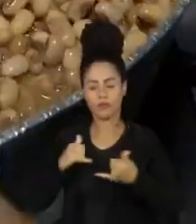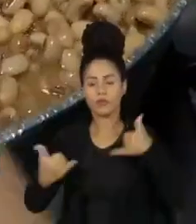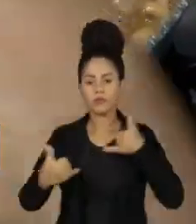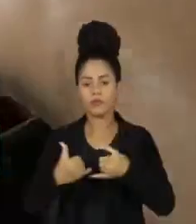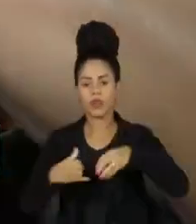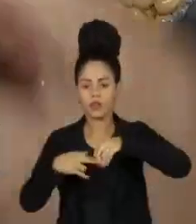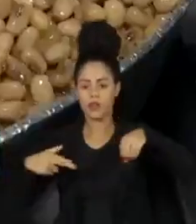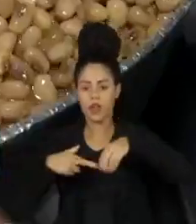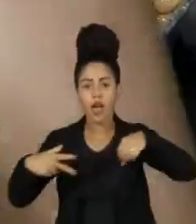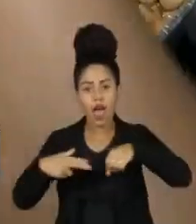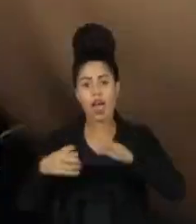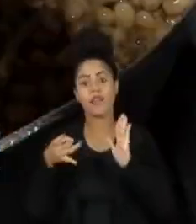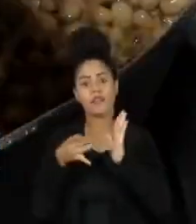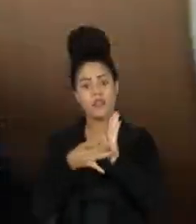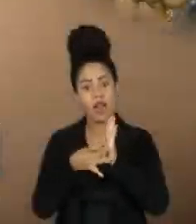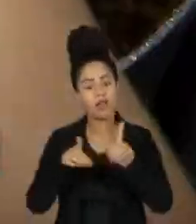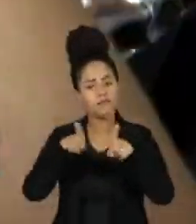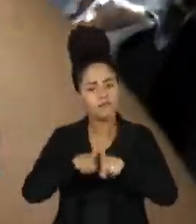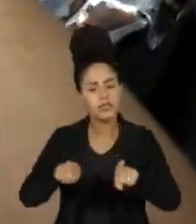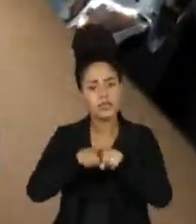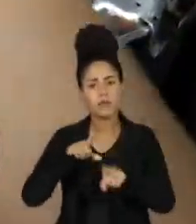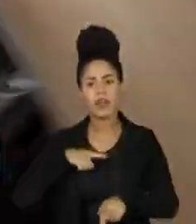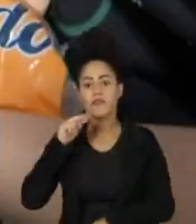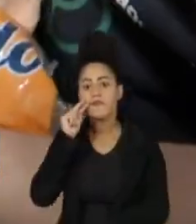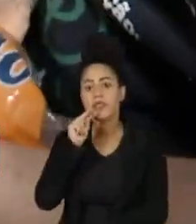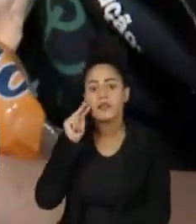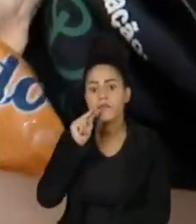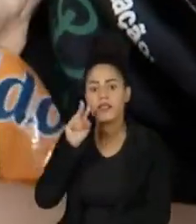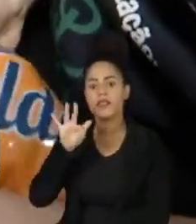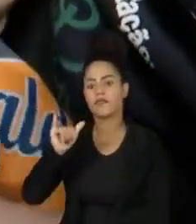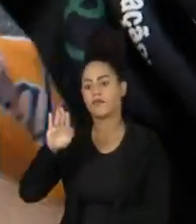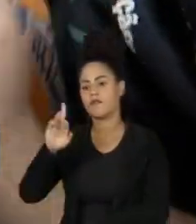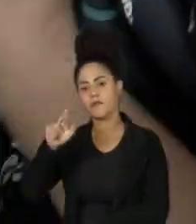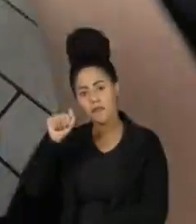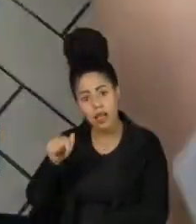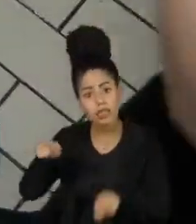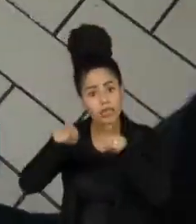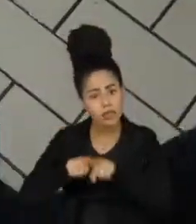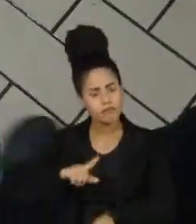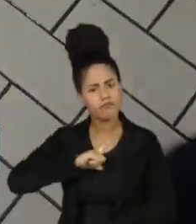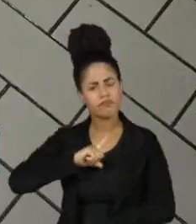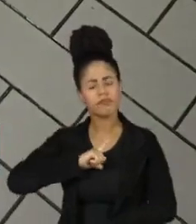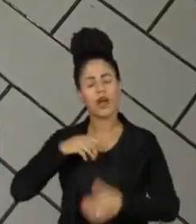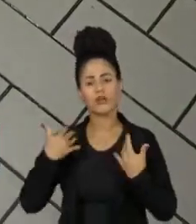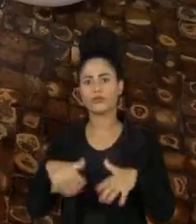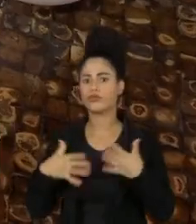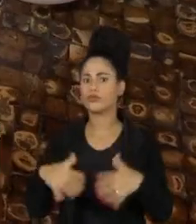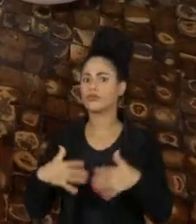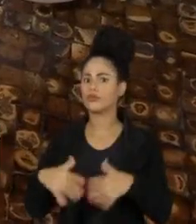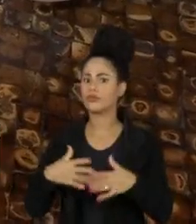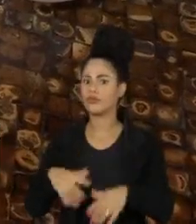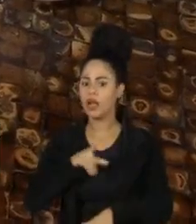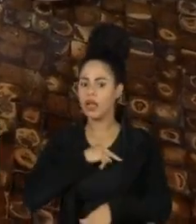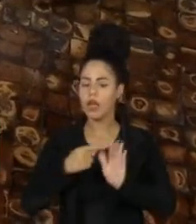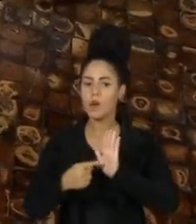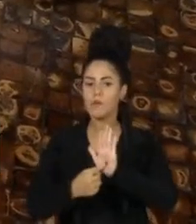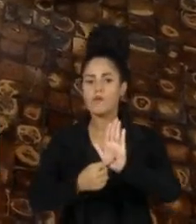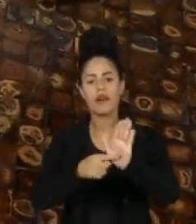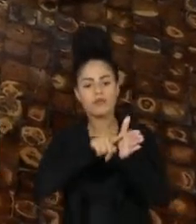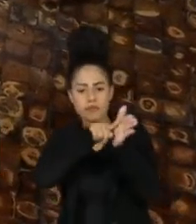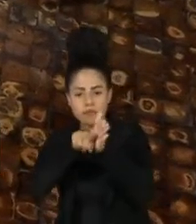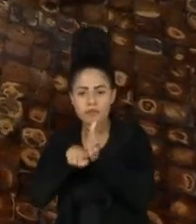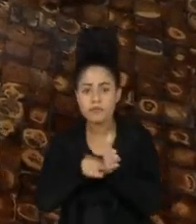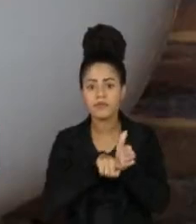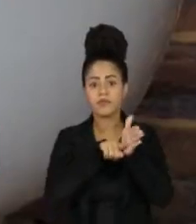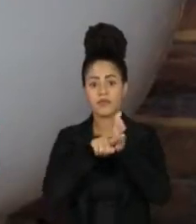minerais como ferro, além de vitaminas e fibras. A esses benefícios se une mais uma vantagem revelada pelo estudo feito